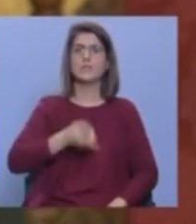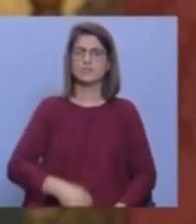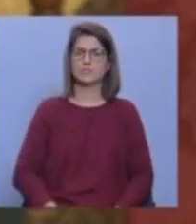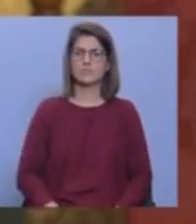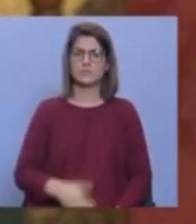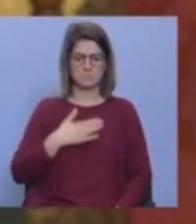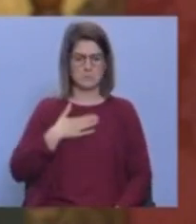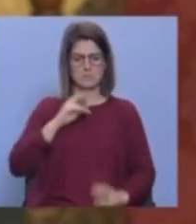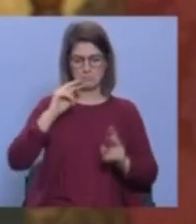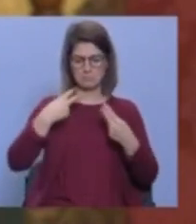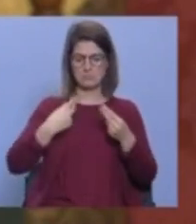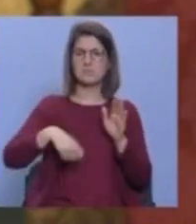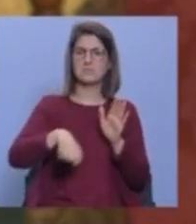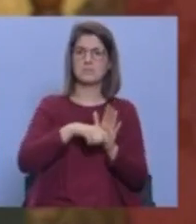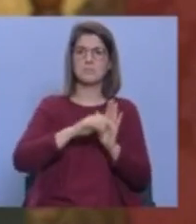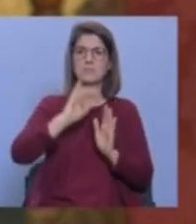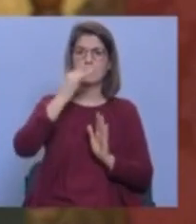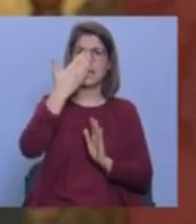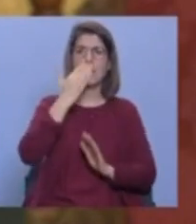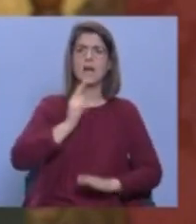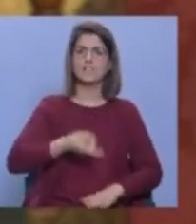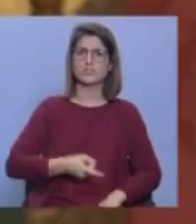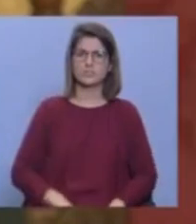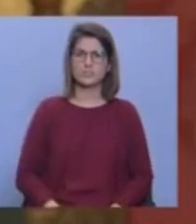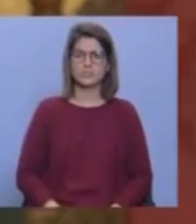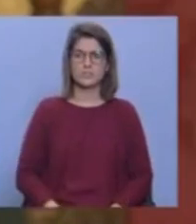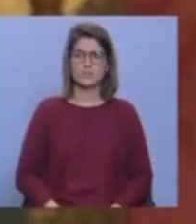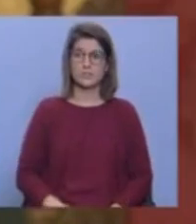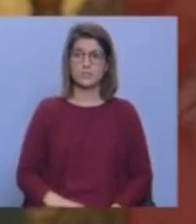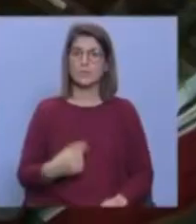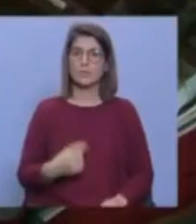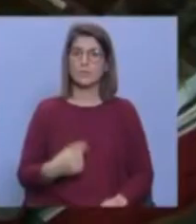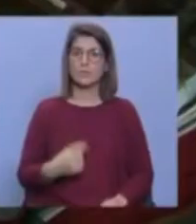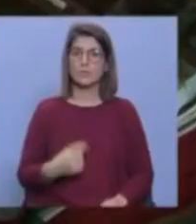a minha tentação mais forte? Há tentações que me atravessam todos os dias.